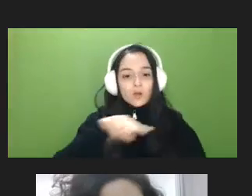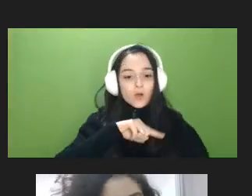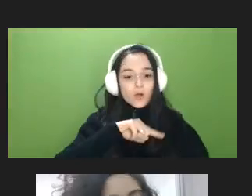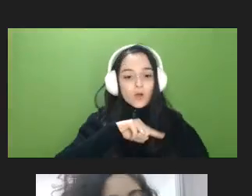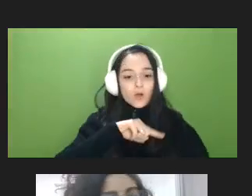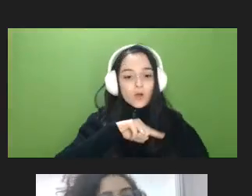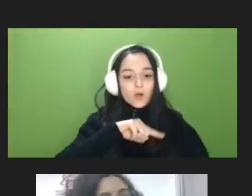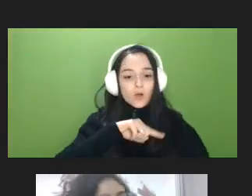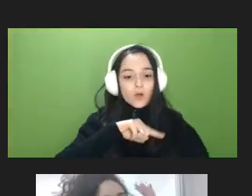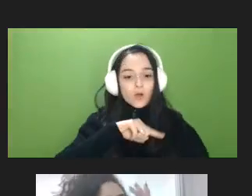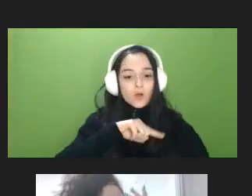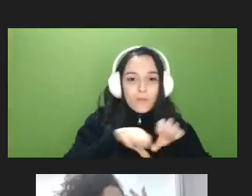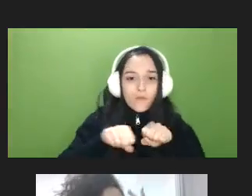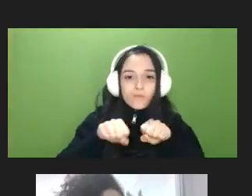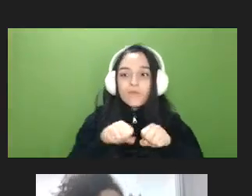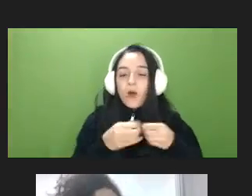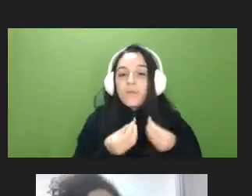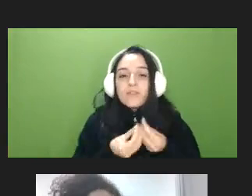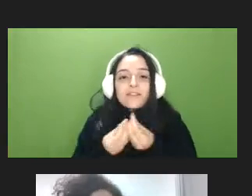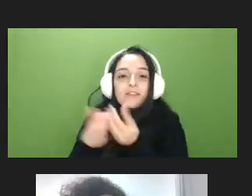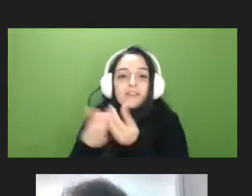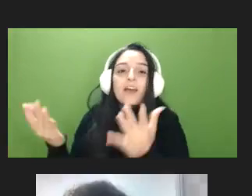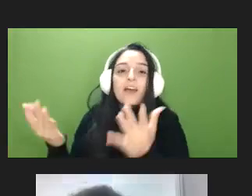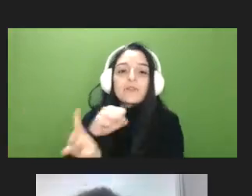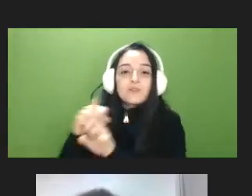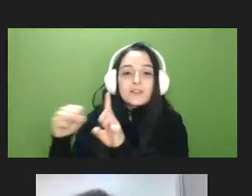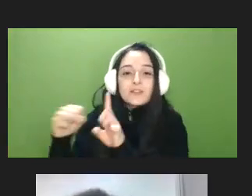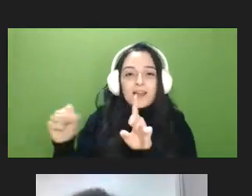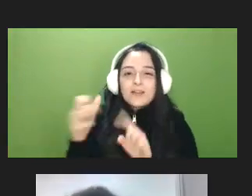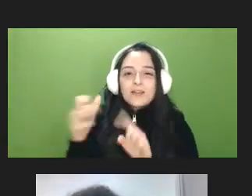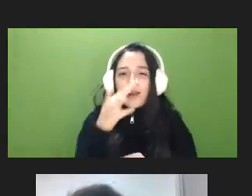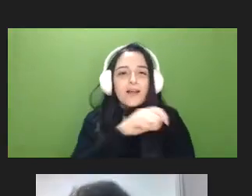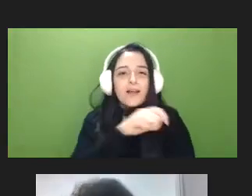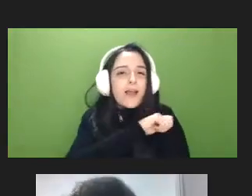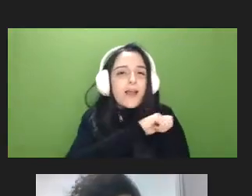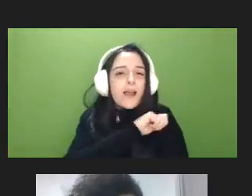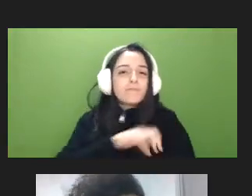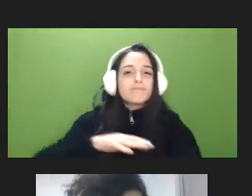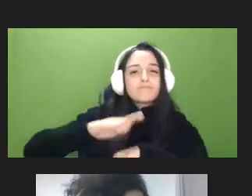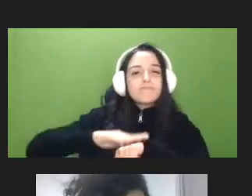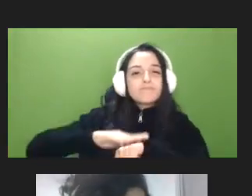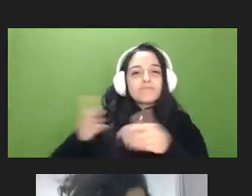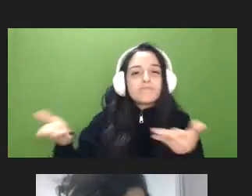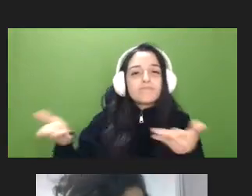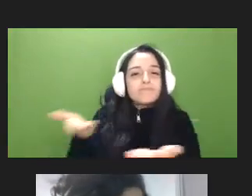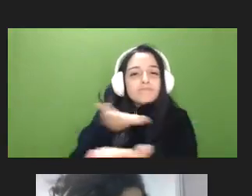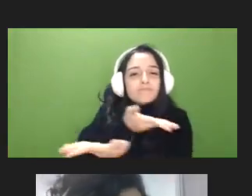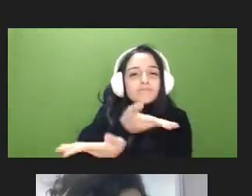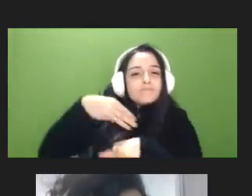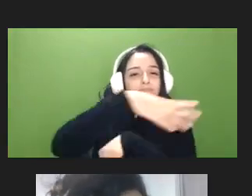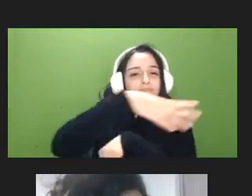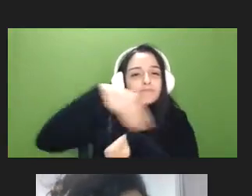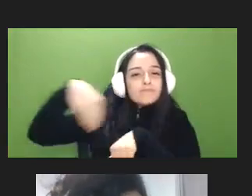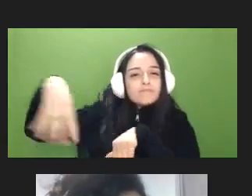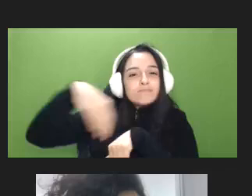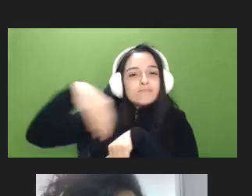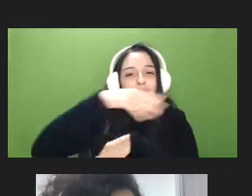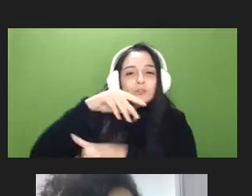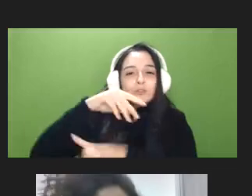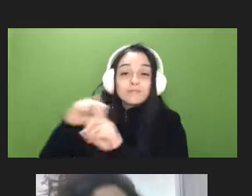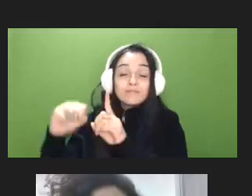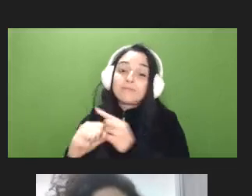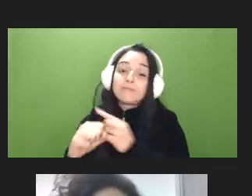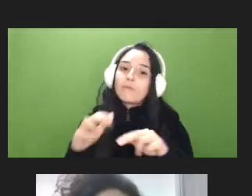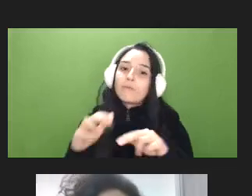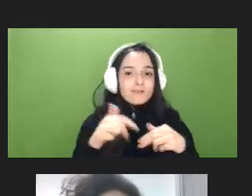fazer esse intercâmbio no campo. Então, sem mais delongas, Patrícia, eu vou passar a palavra